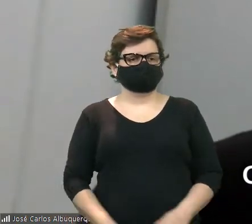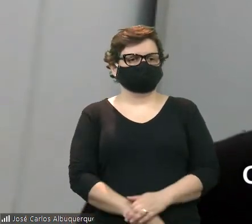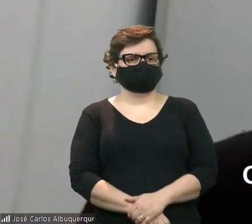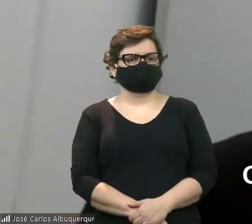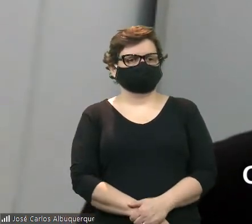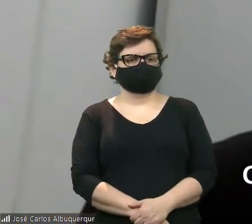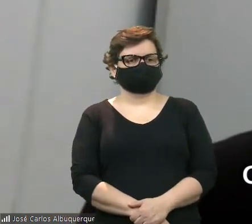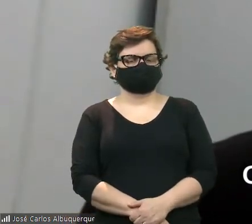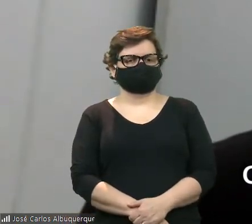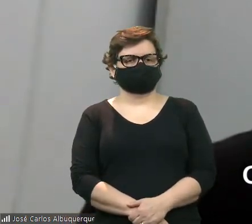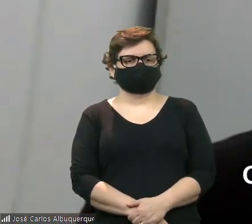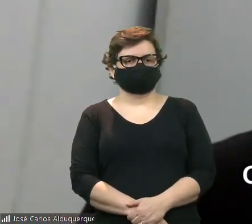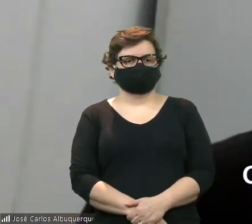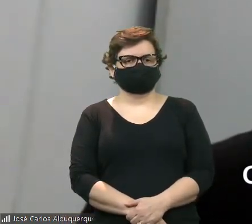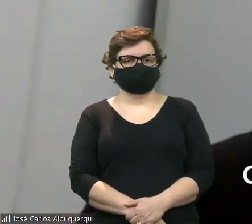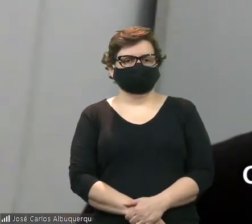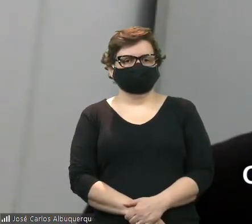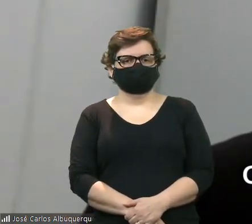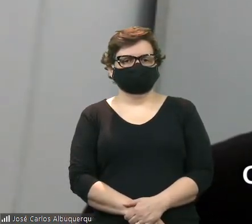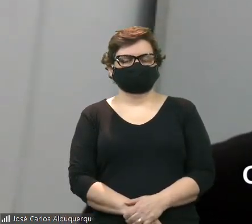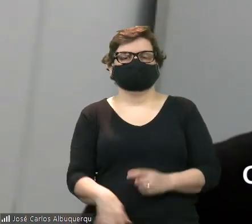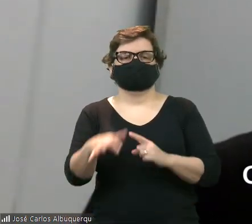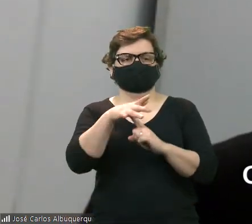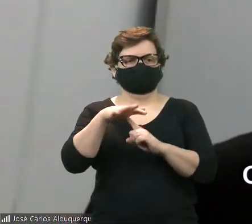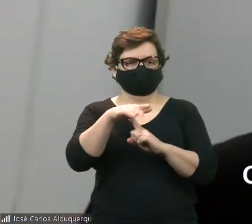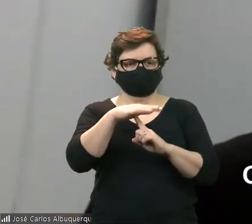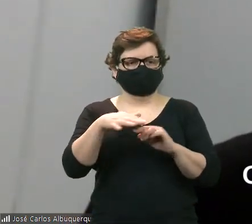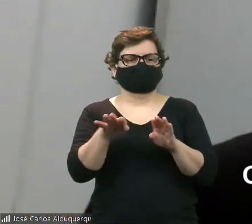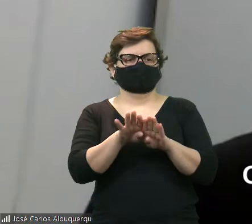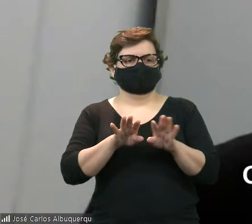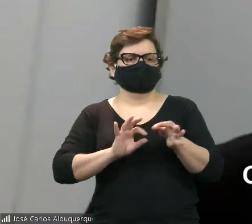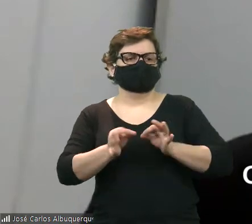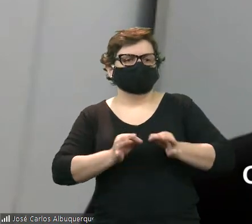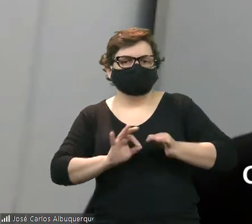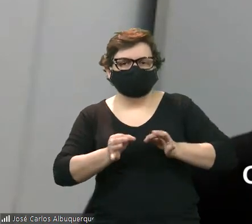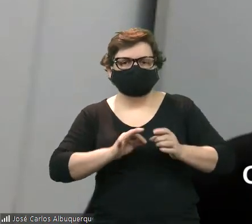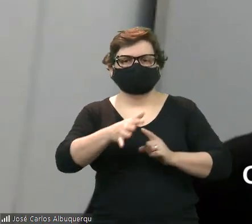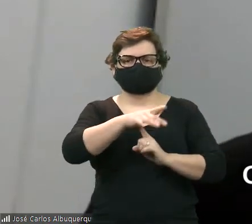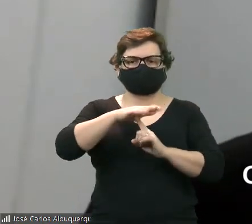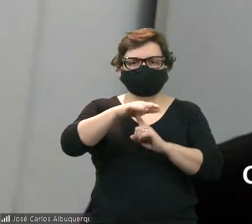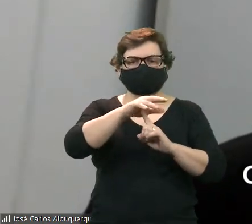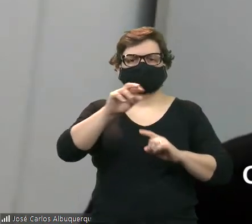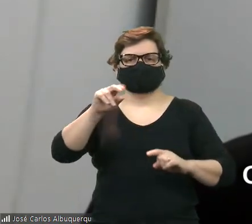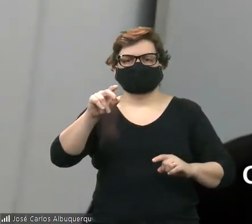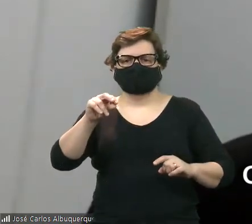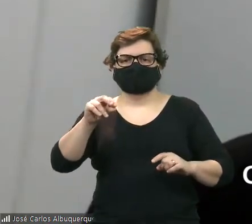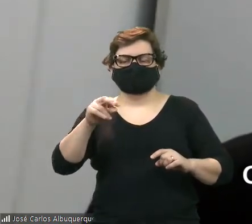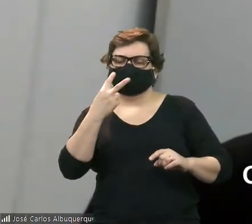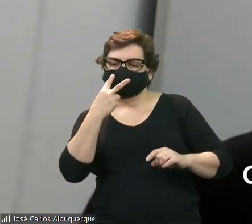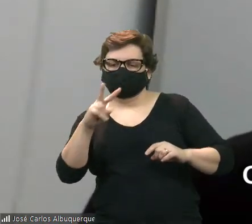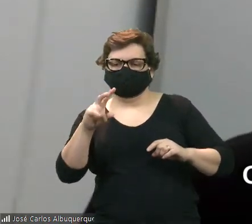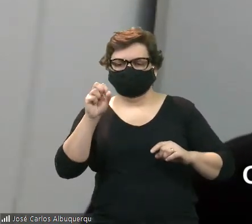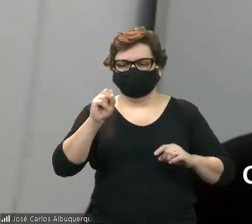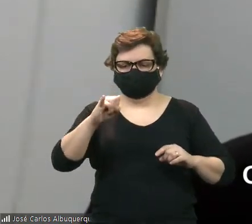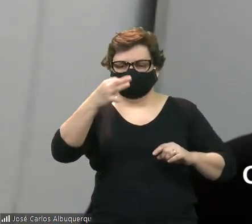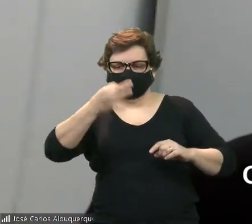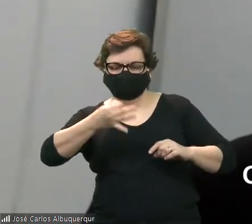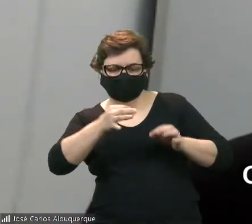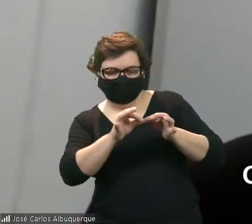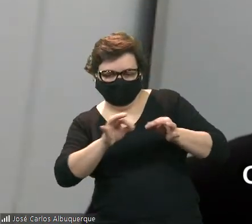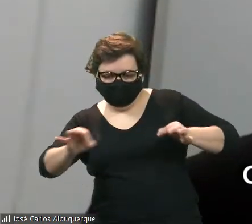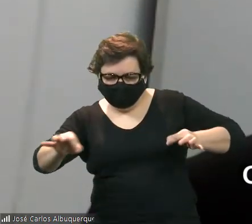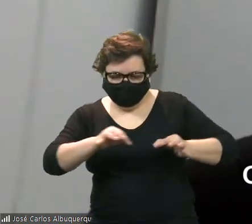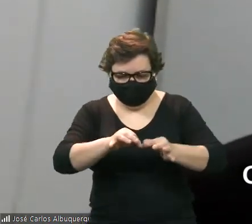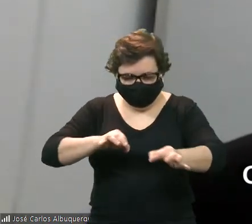Tem a oferecer quantas feiras livres e sua organização, tais como conferências de metragem ou ainda retirada